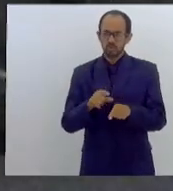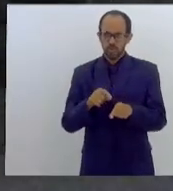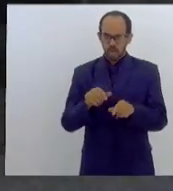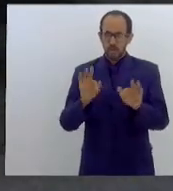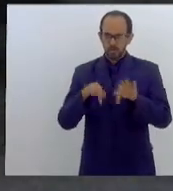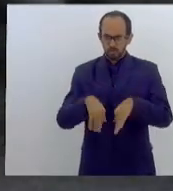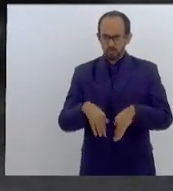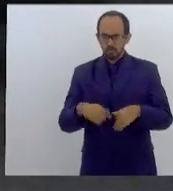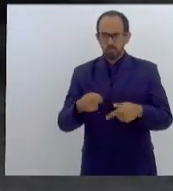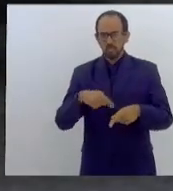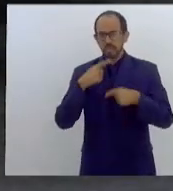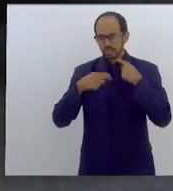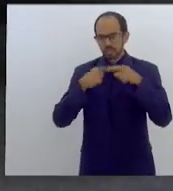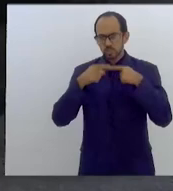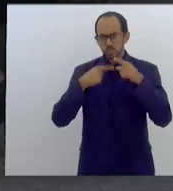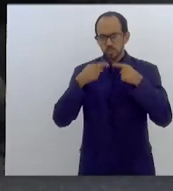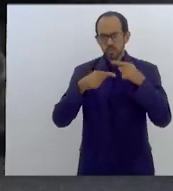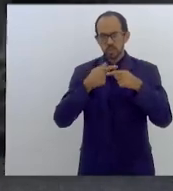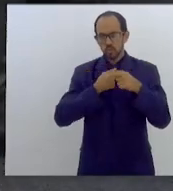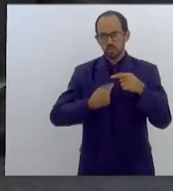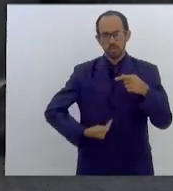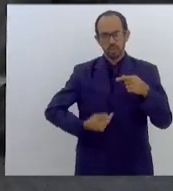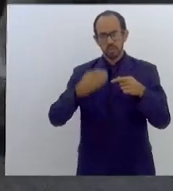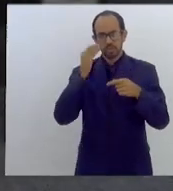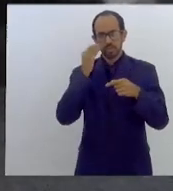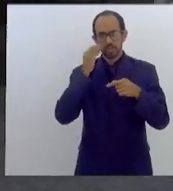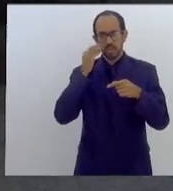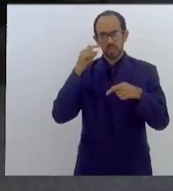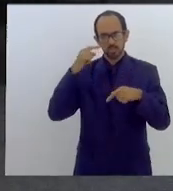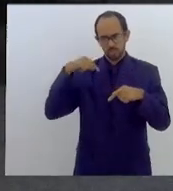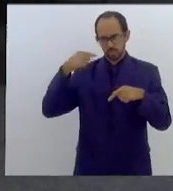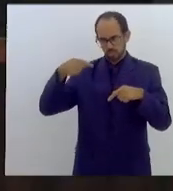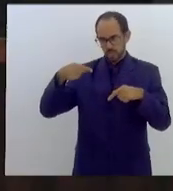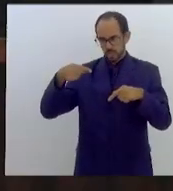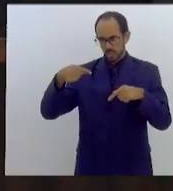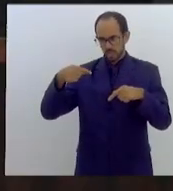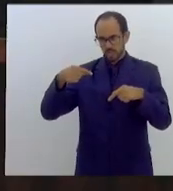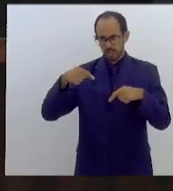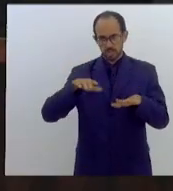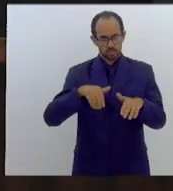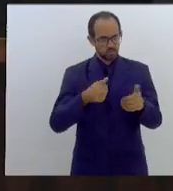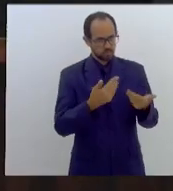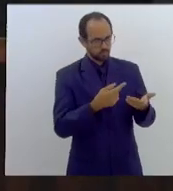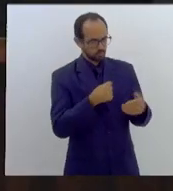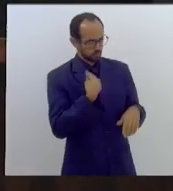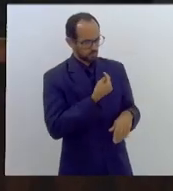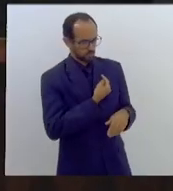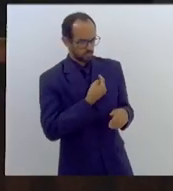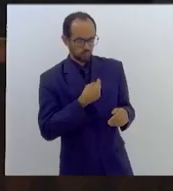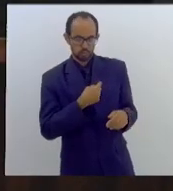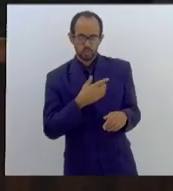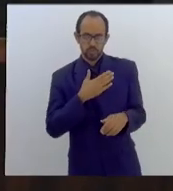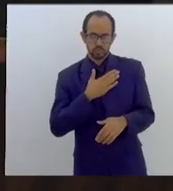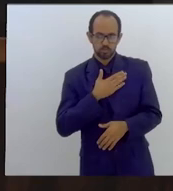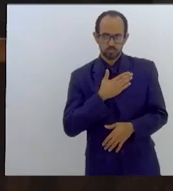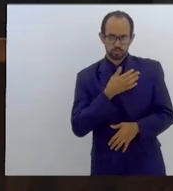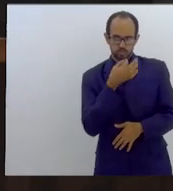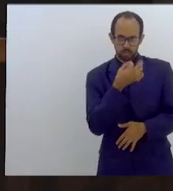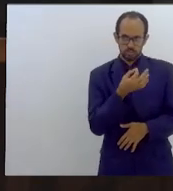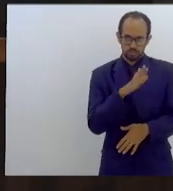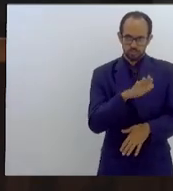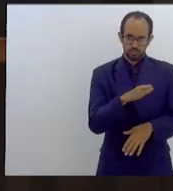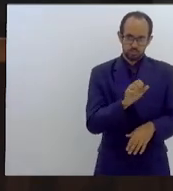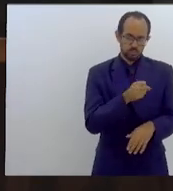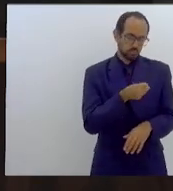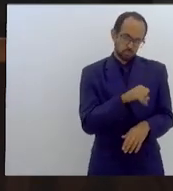governo essa semana, enfim, e tentar tratar disso na semana que vem. Da nossa parte, o acordo sendo feito por Vossas Excelências,